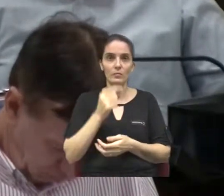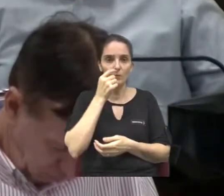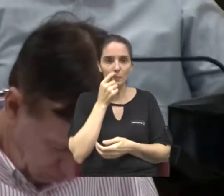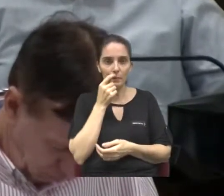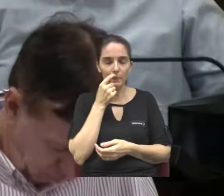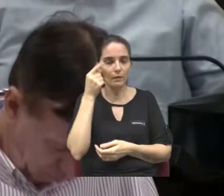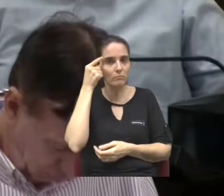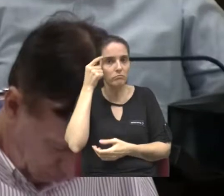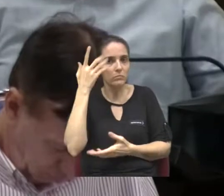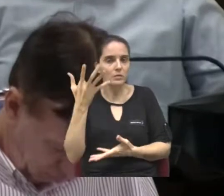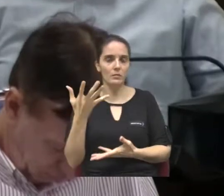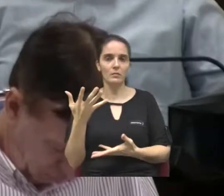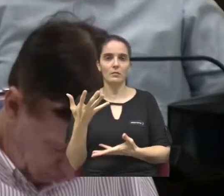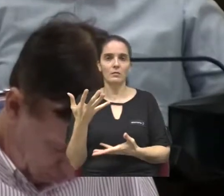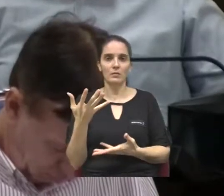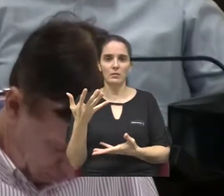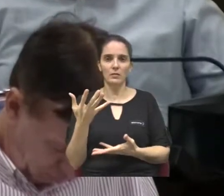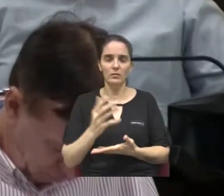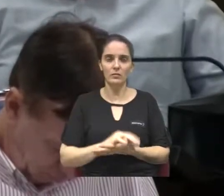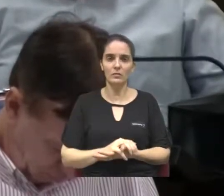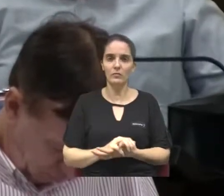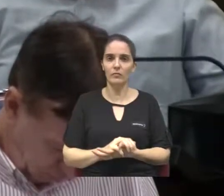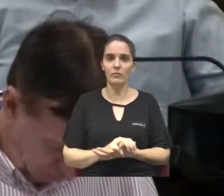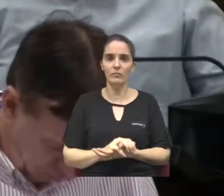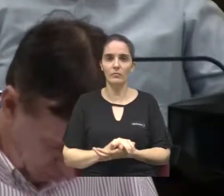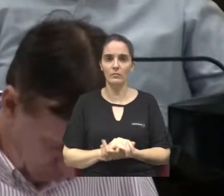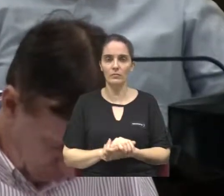vez assim mais